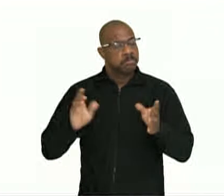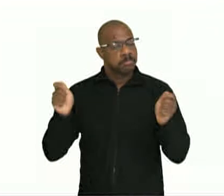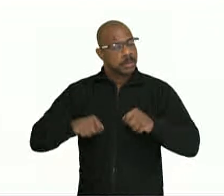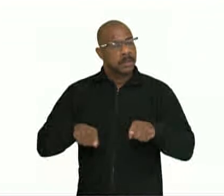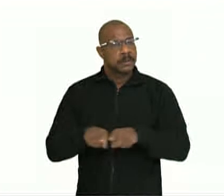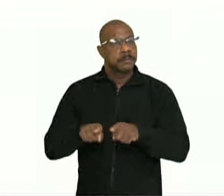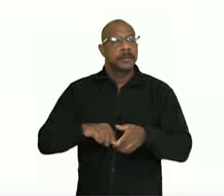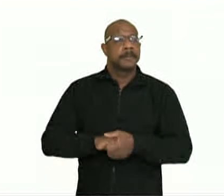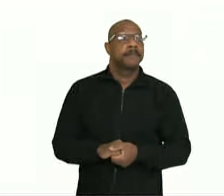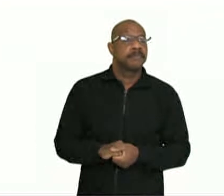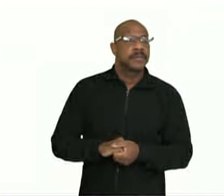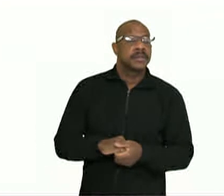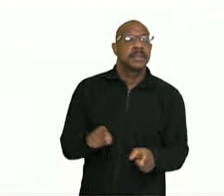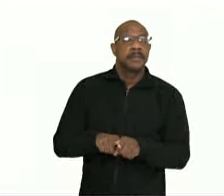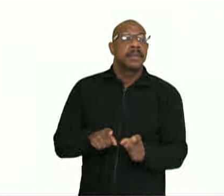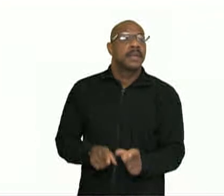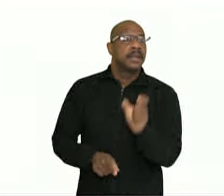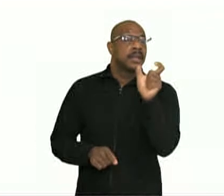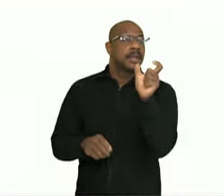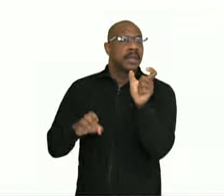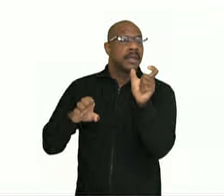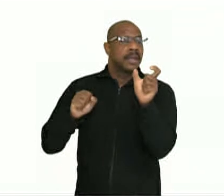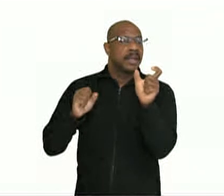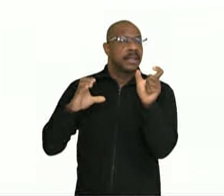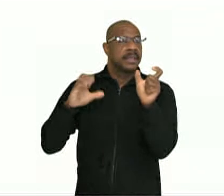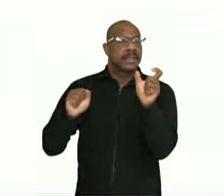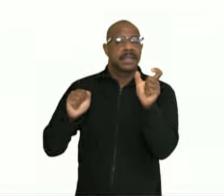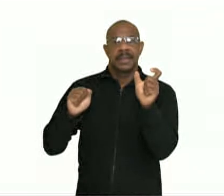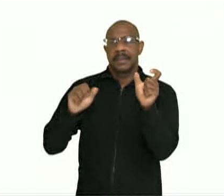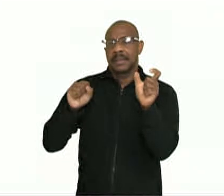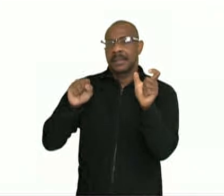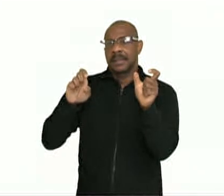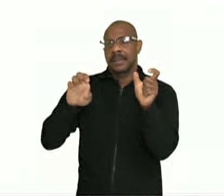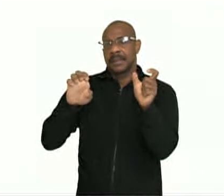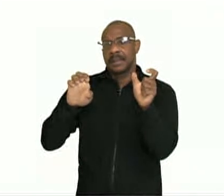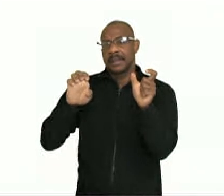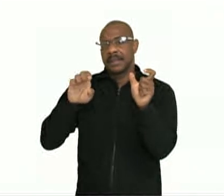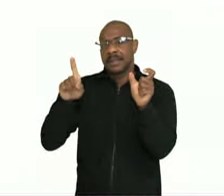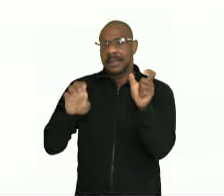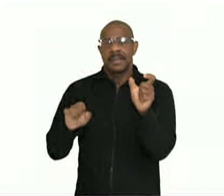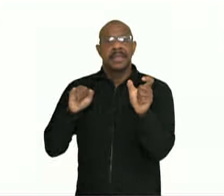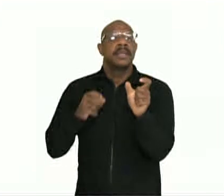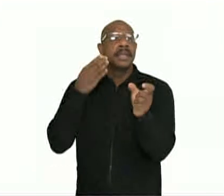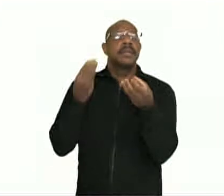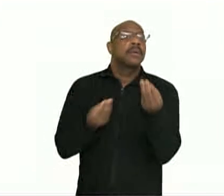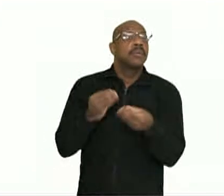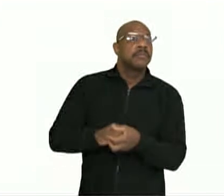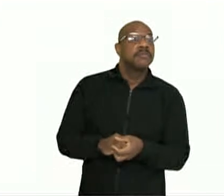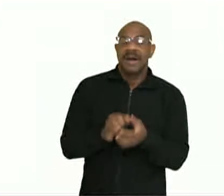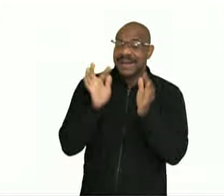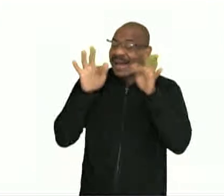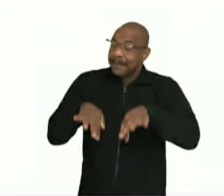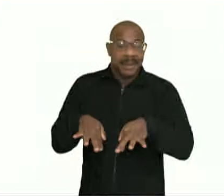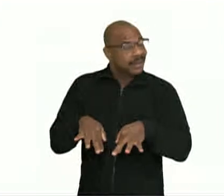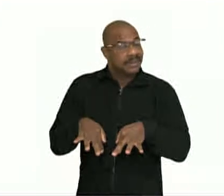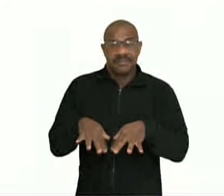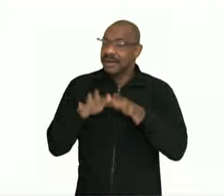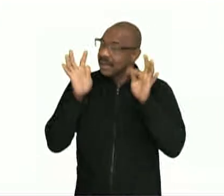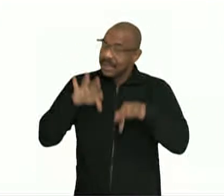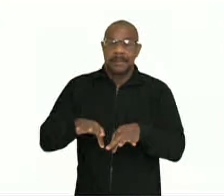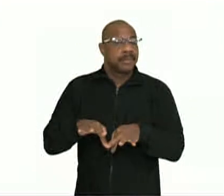palavrinha escassez. O problema da escassez qual é? Vai acabar definitivo, diferente da